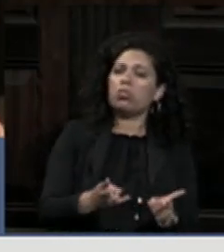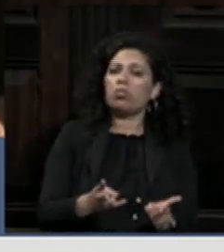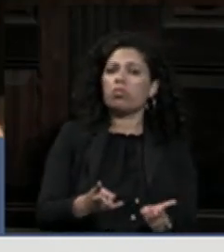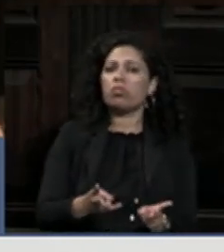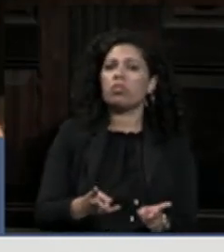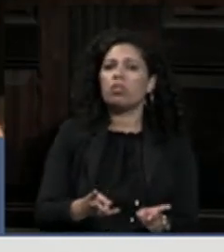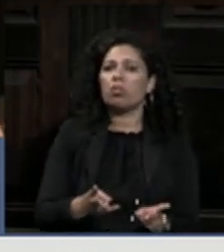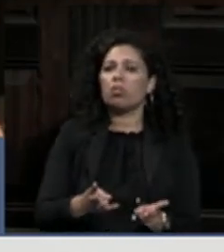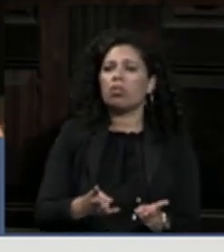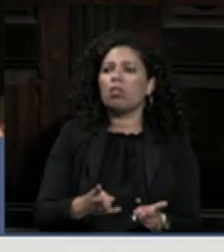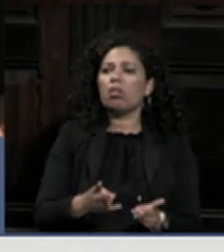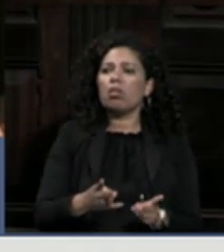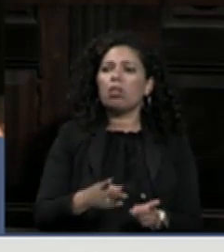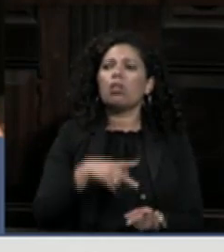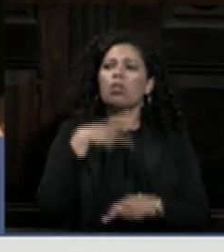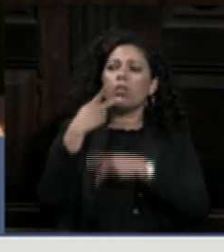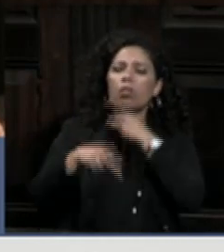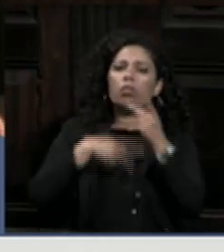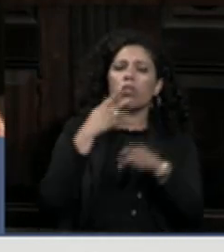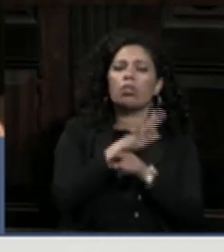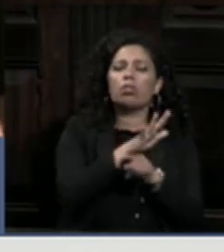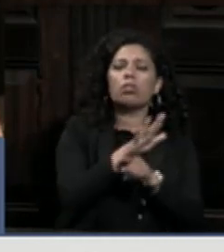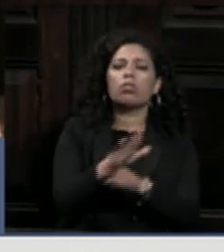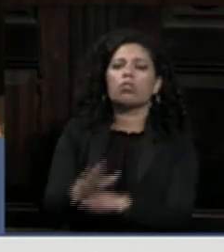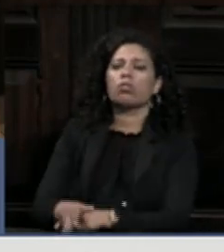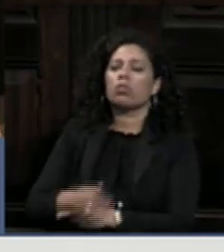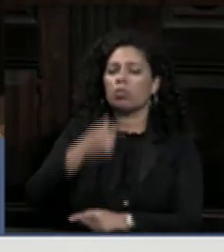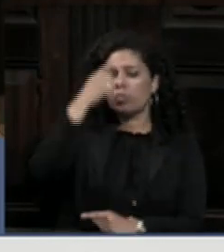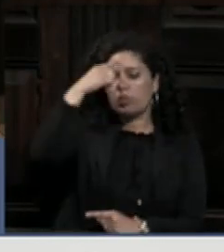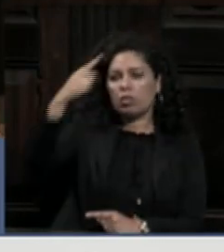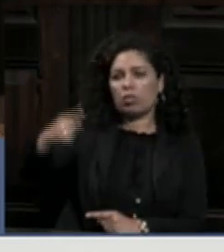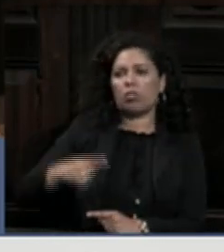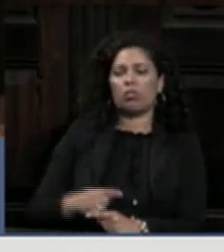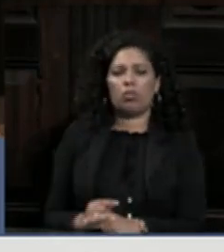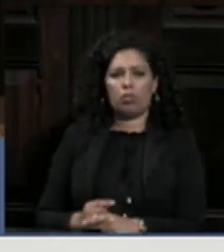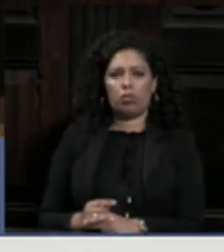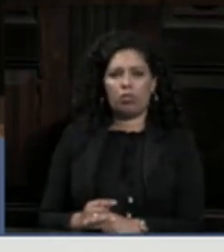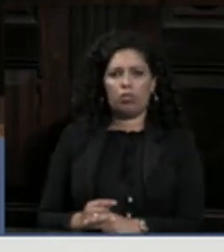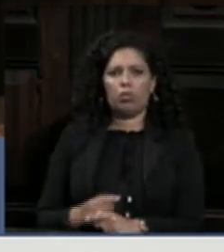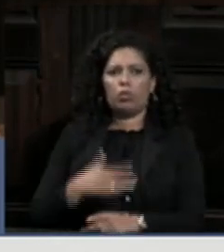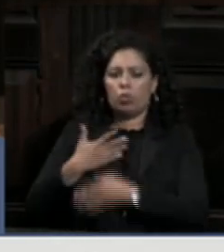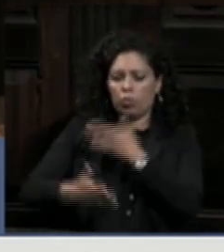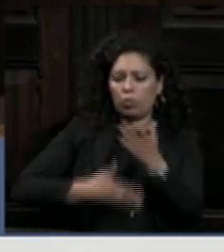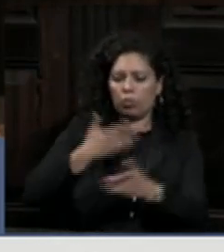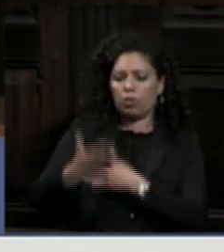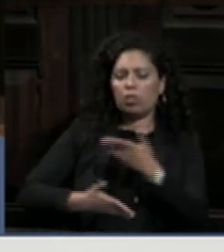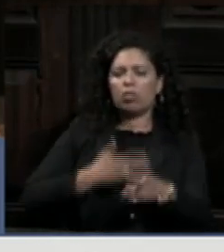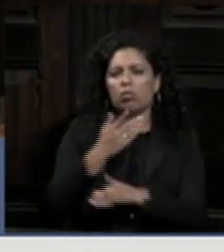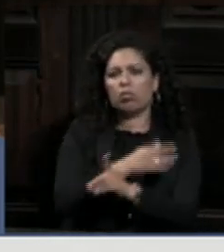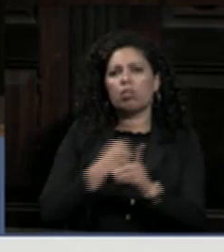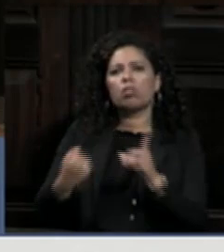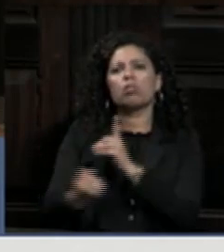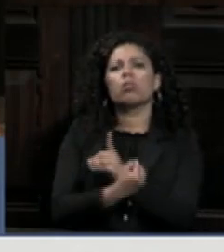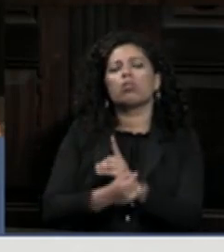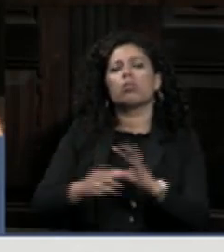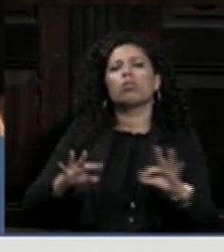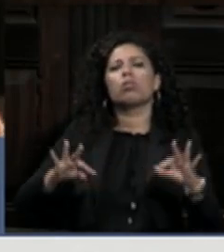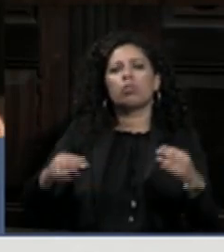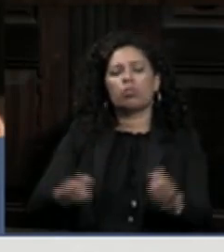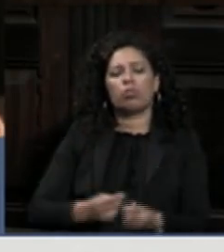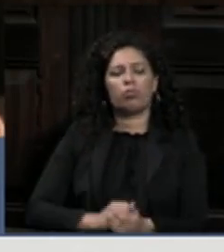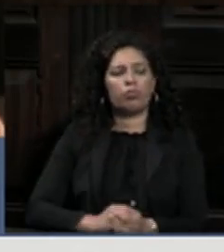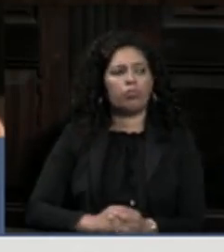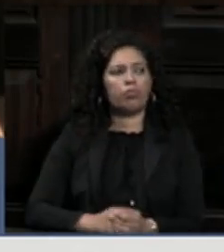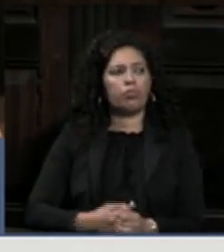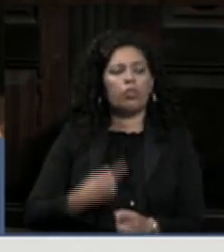defender os princípios social democratas por